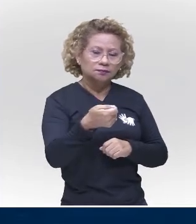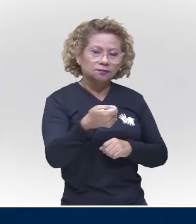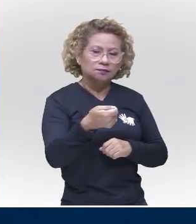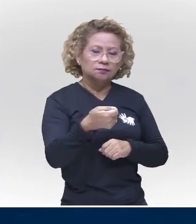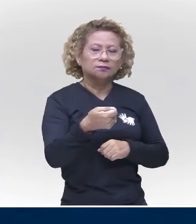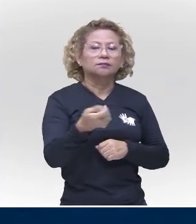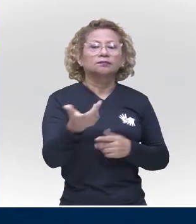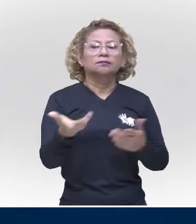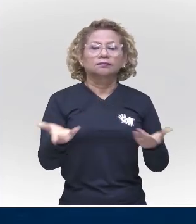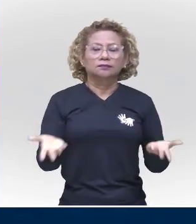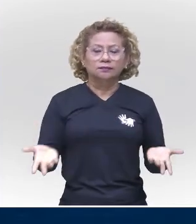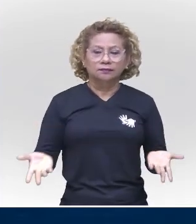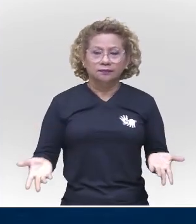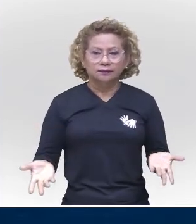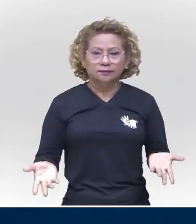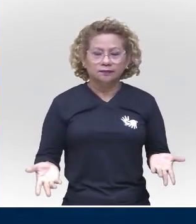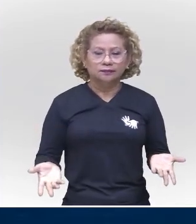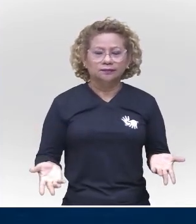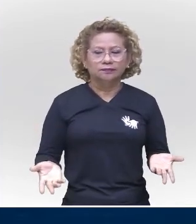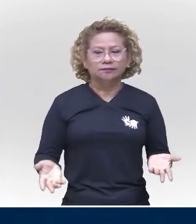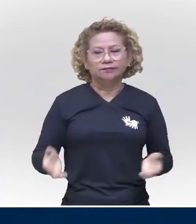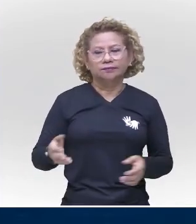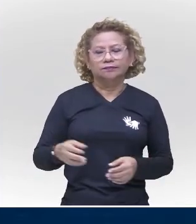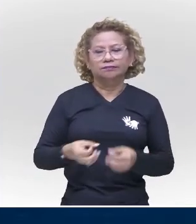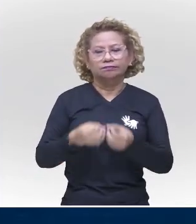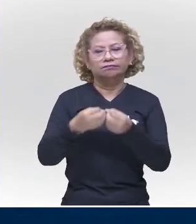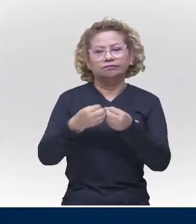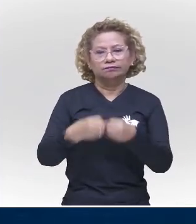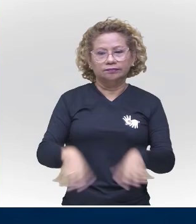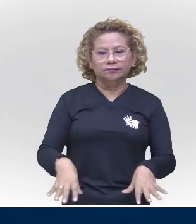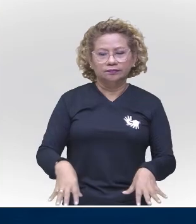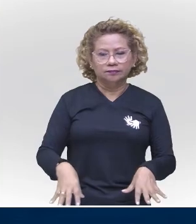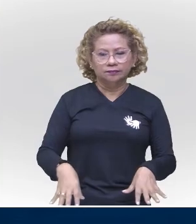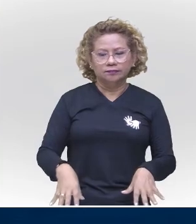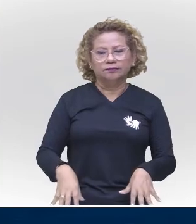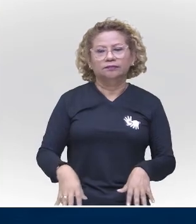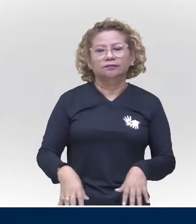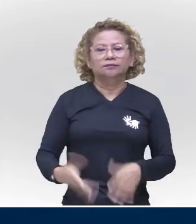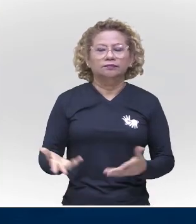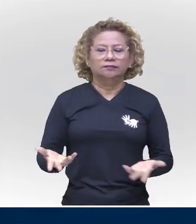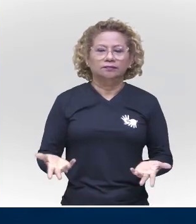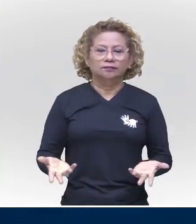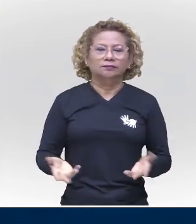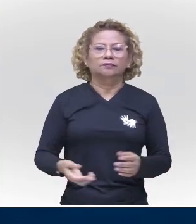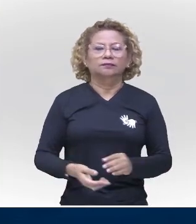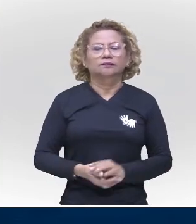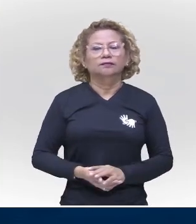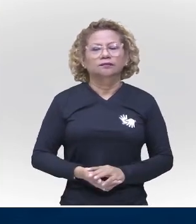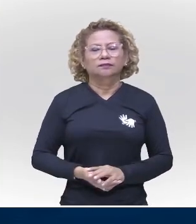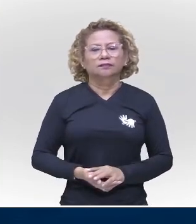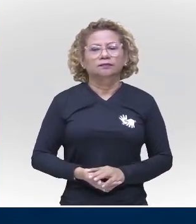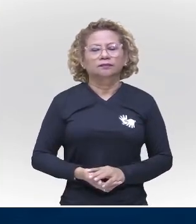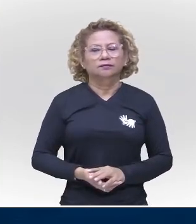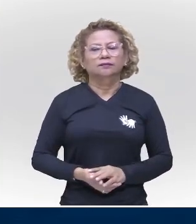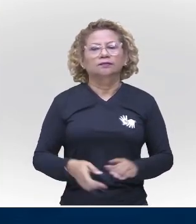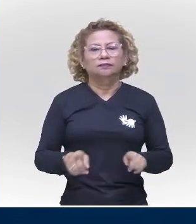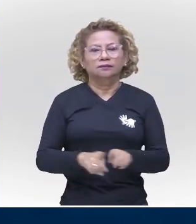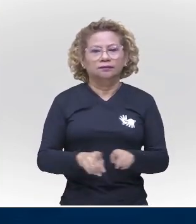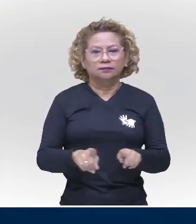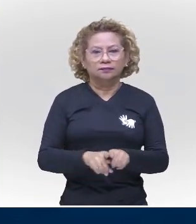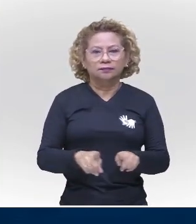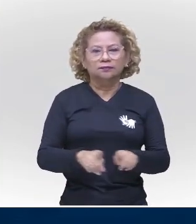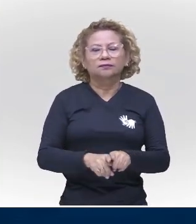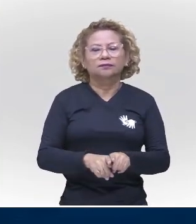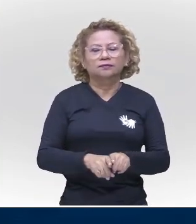bola, você vai prejudicar ou ajudar o seu oponente, tá? Então, aqui no tênis de mesa, nós também podemos ver